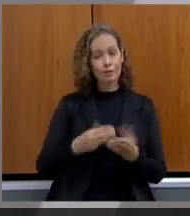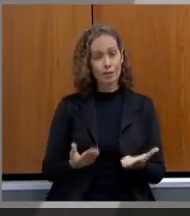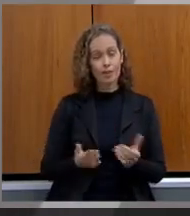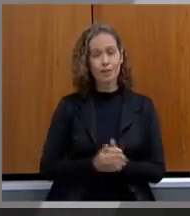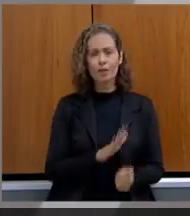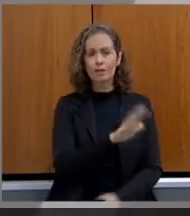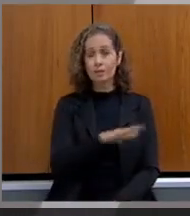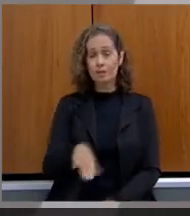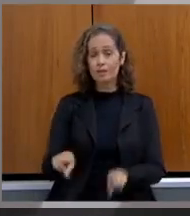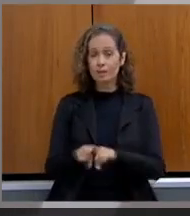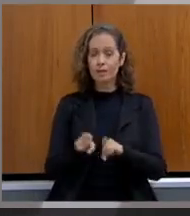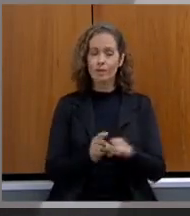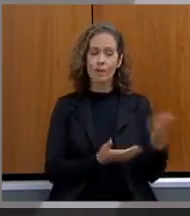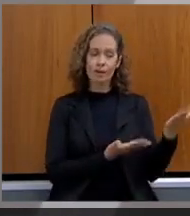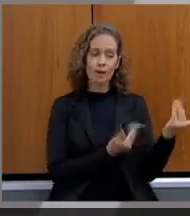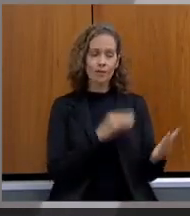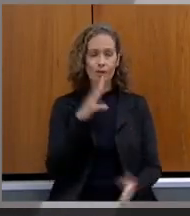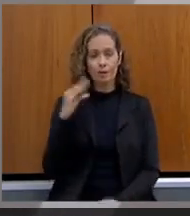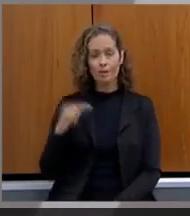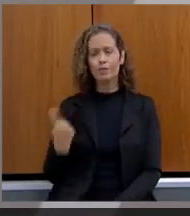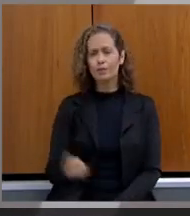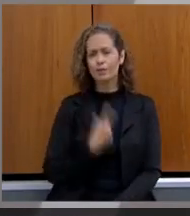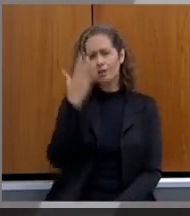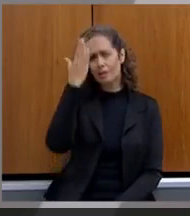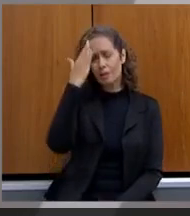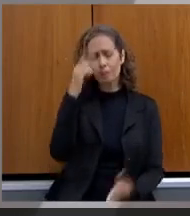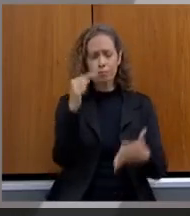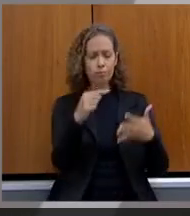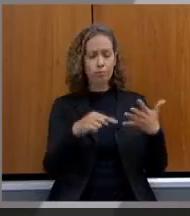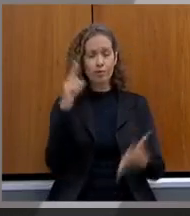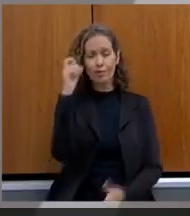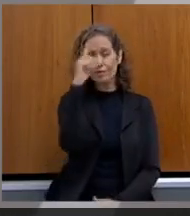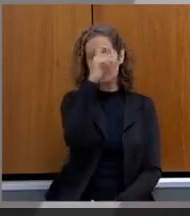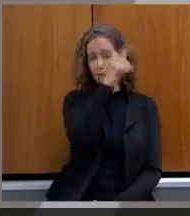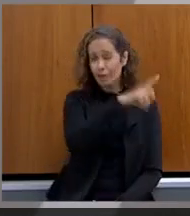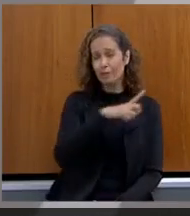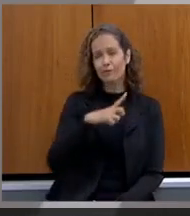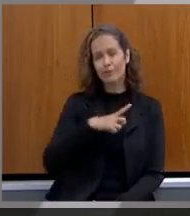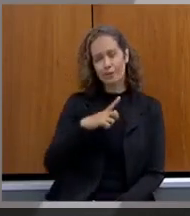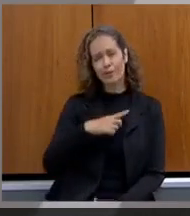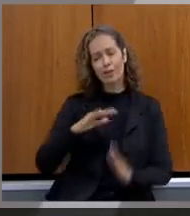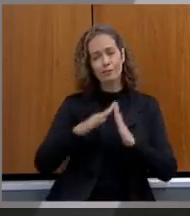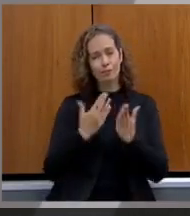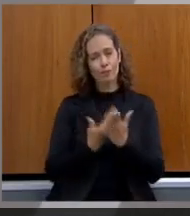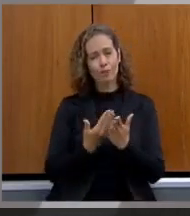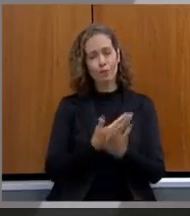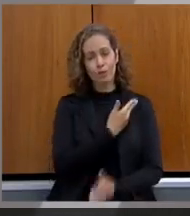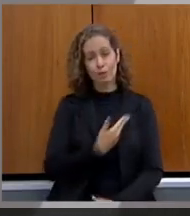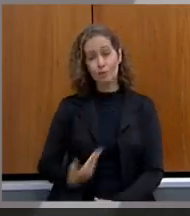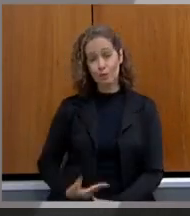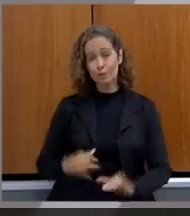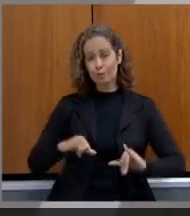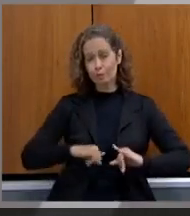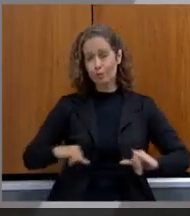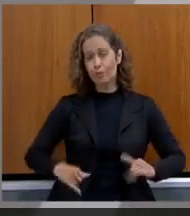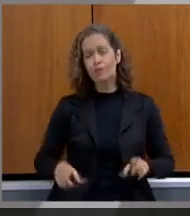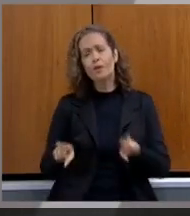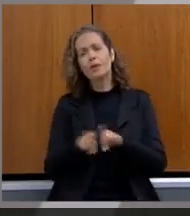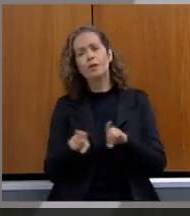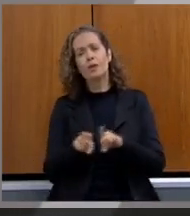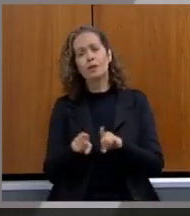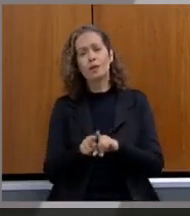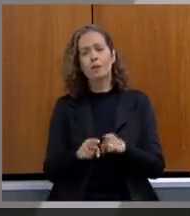as crianças e adolescentes não sabemos todas as dificuldades que esses alunos da rede pública passam e a socialização